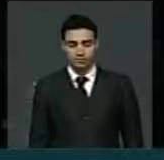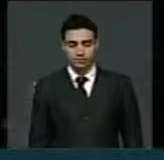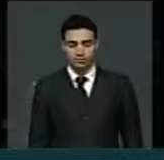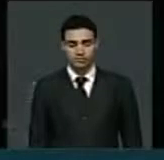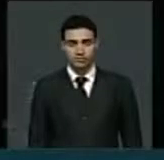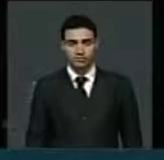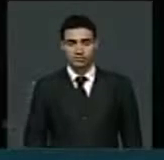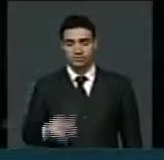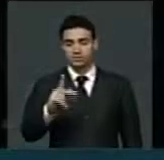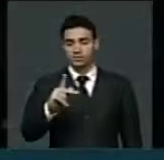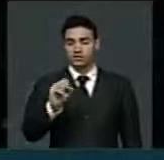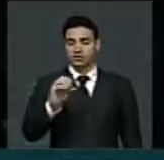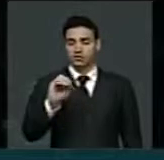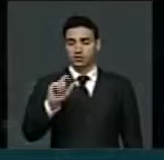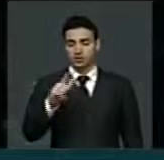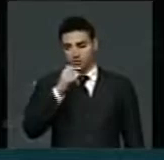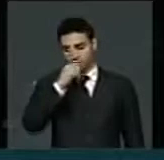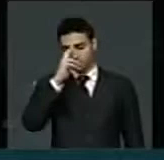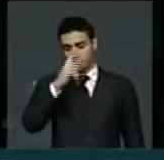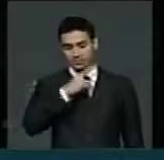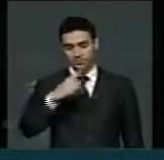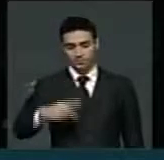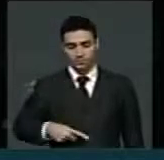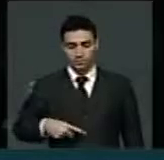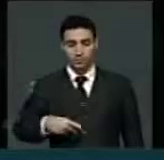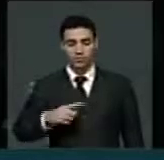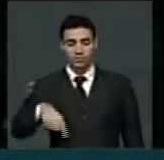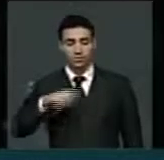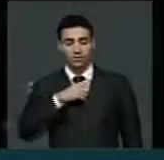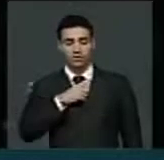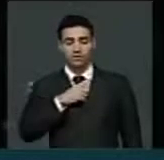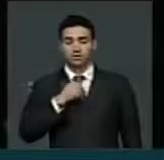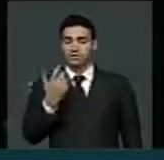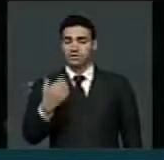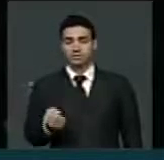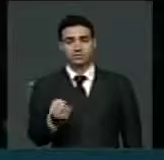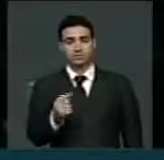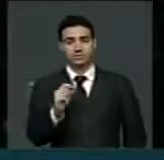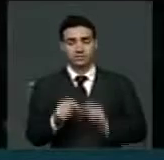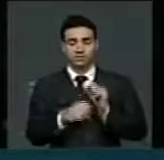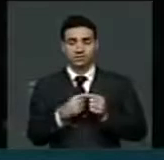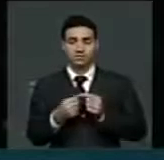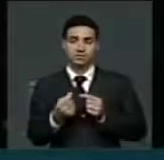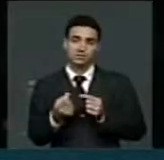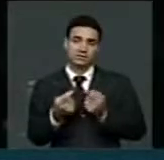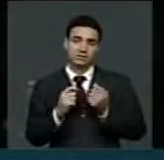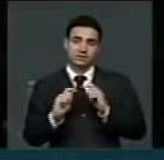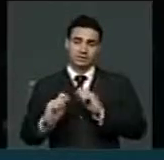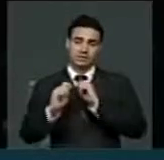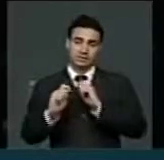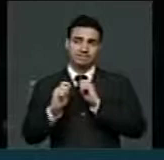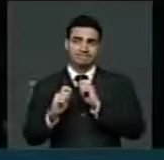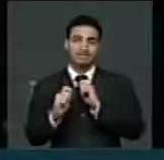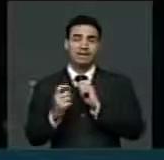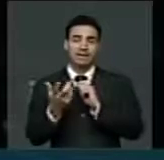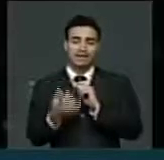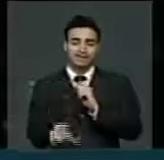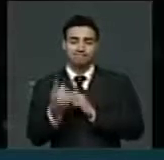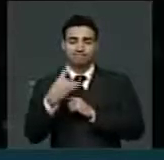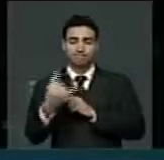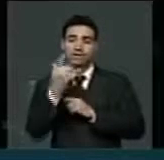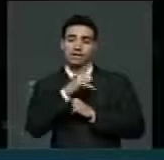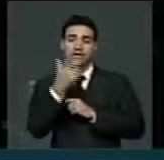levanta o PSOL. Senhor presidente, nós não resistimos à tentação de